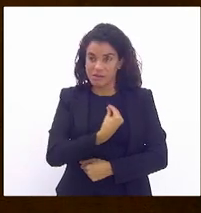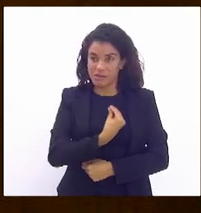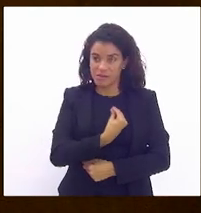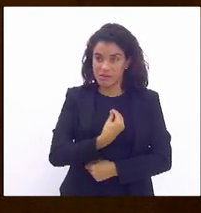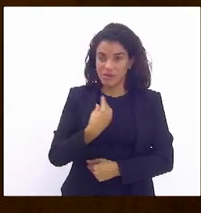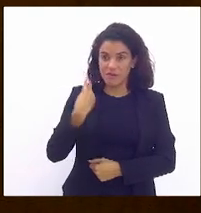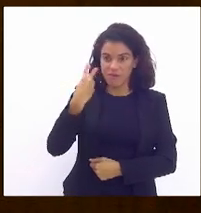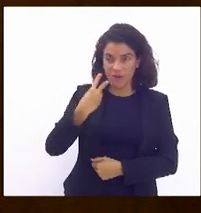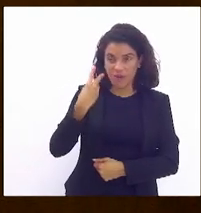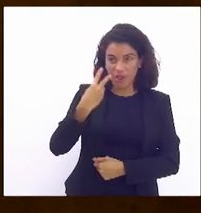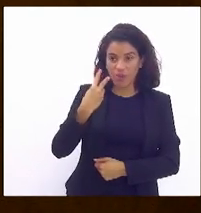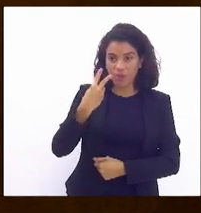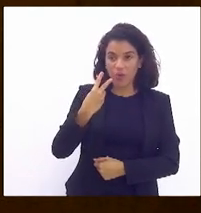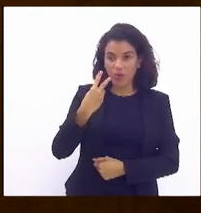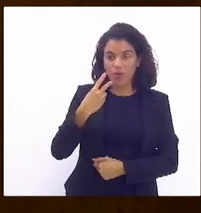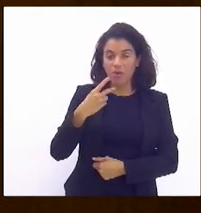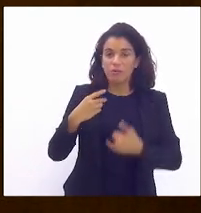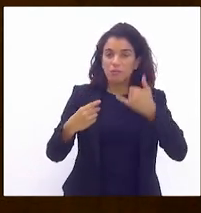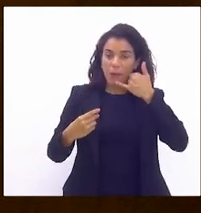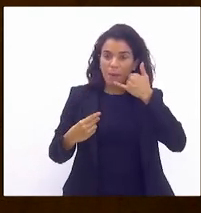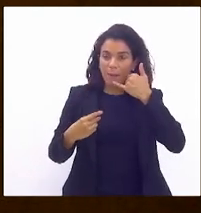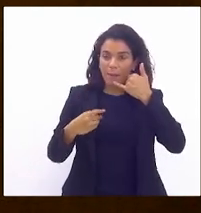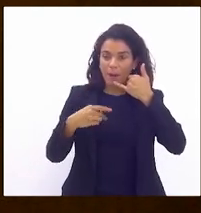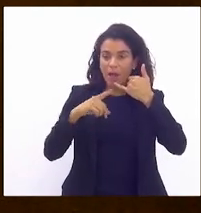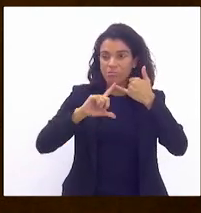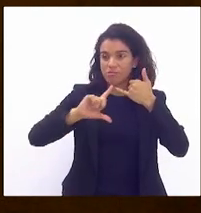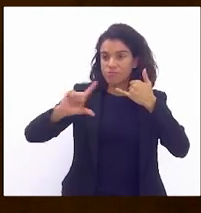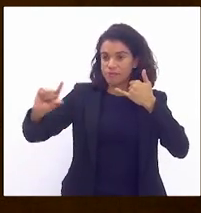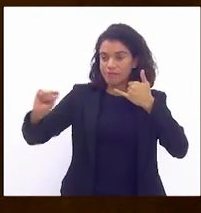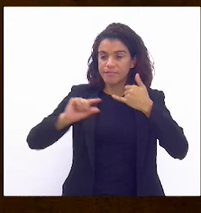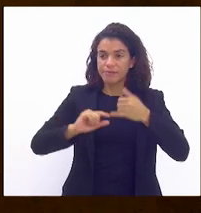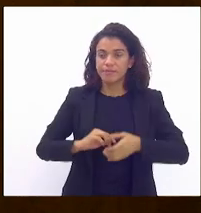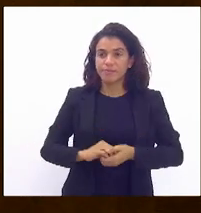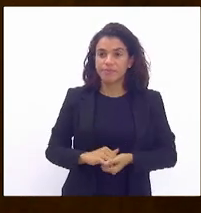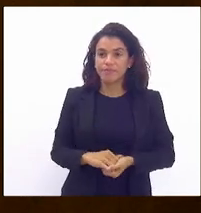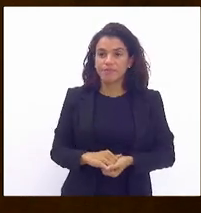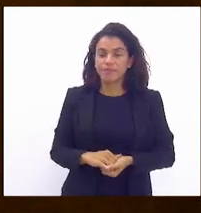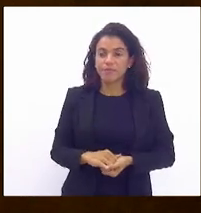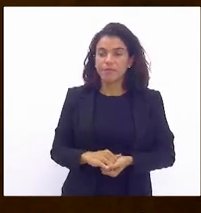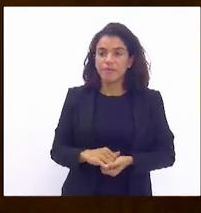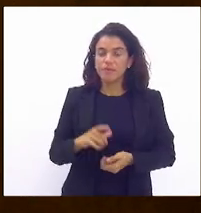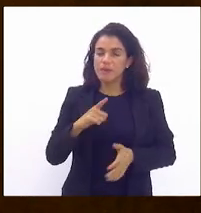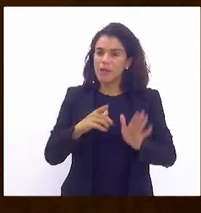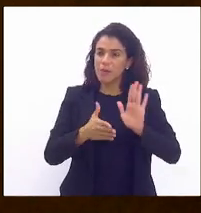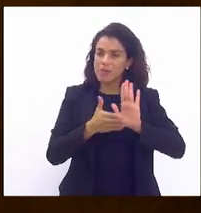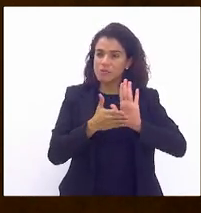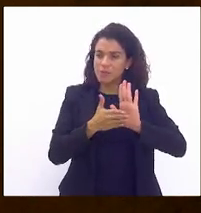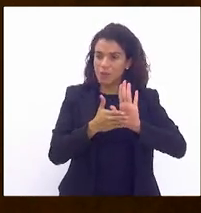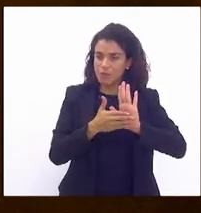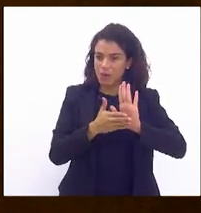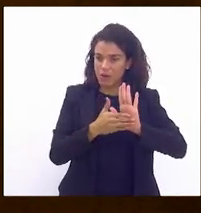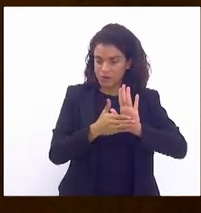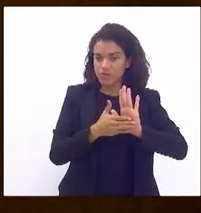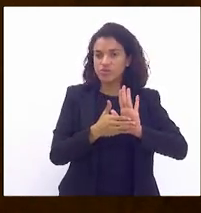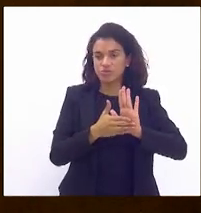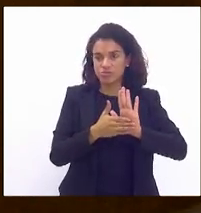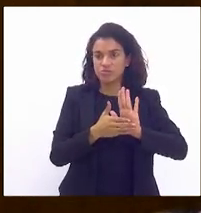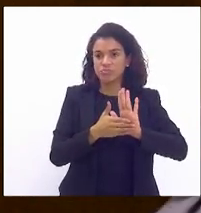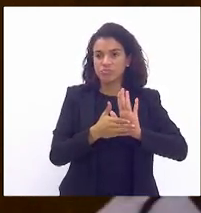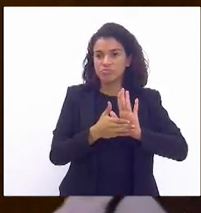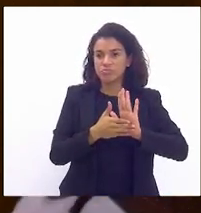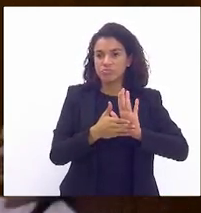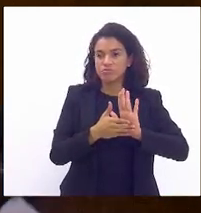estava presente, recebeu um telefonema, precisou se ausentar. Tem algumas propostas aqui,